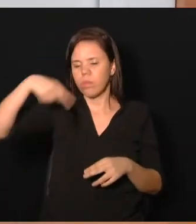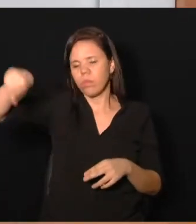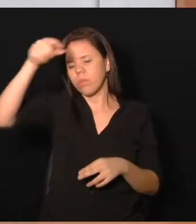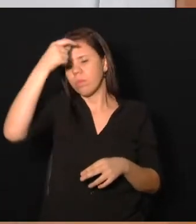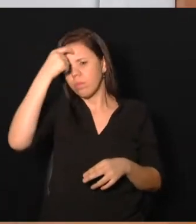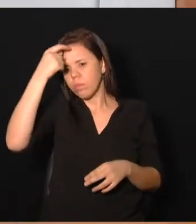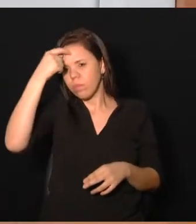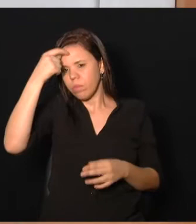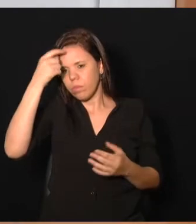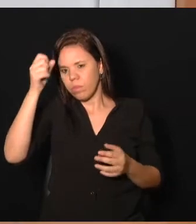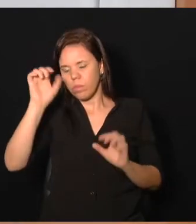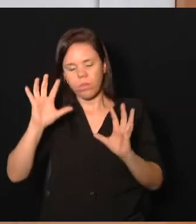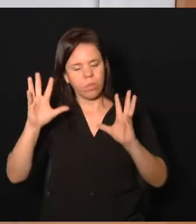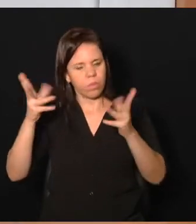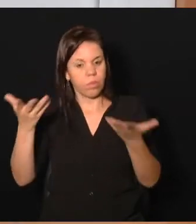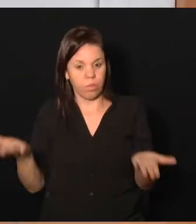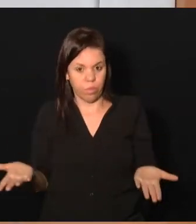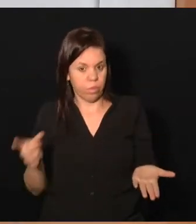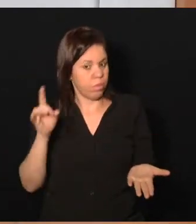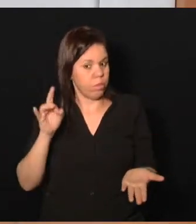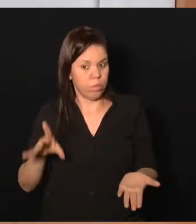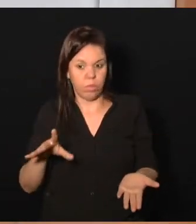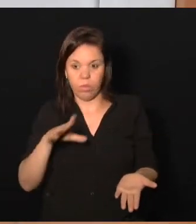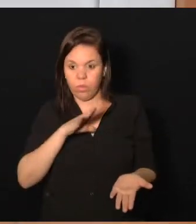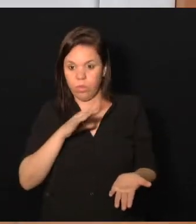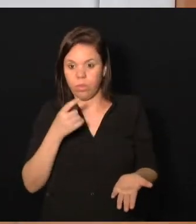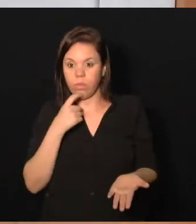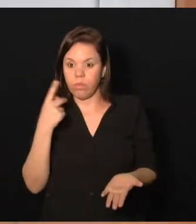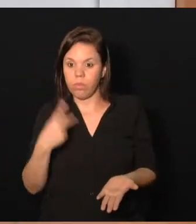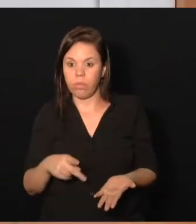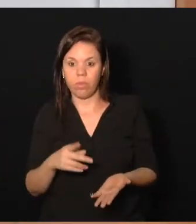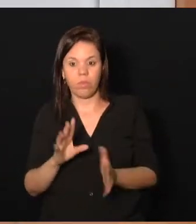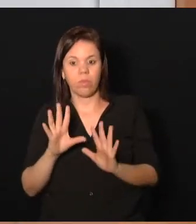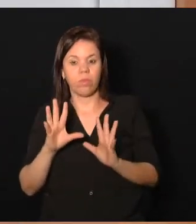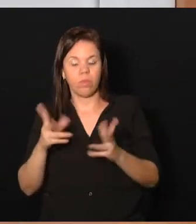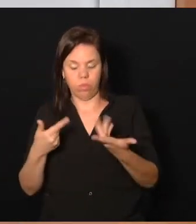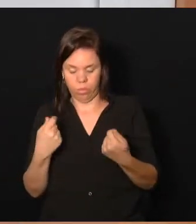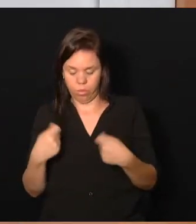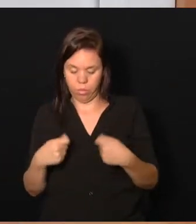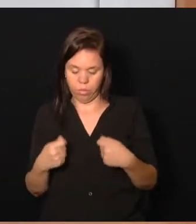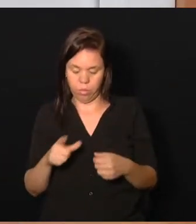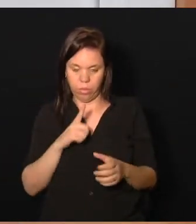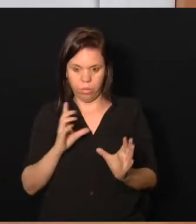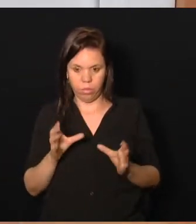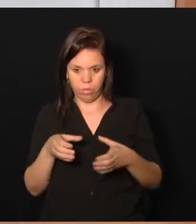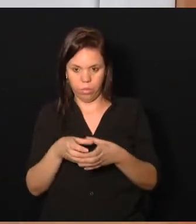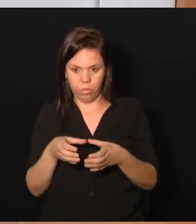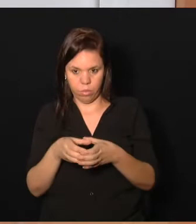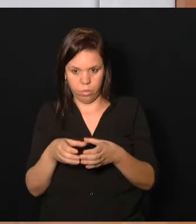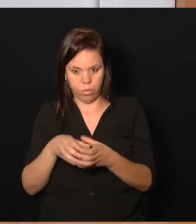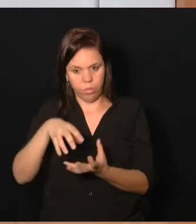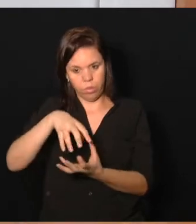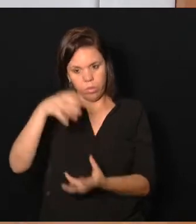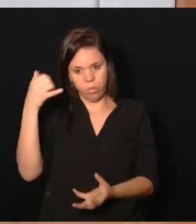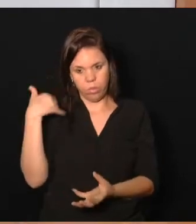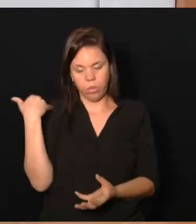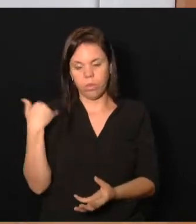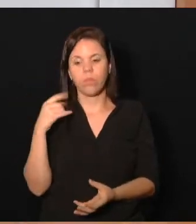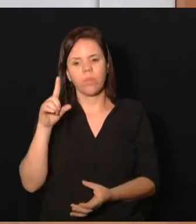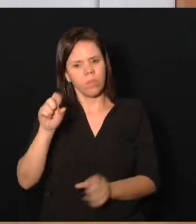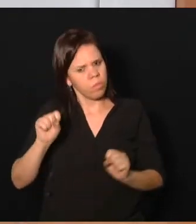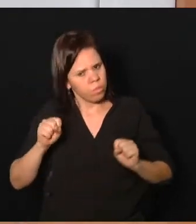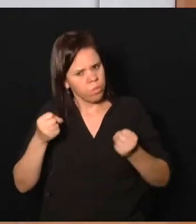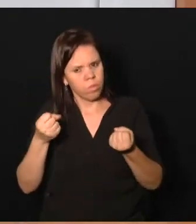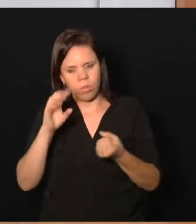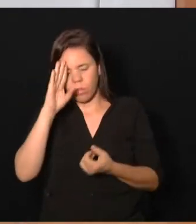poder público em geral, não só a cidade de Campinas. Por isso que uma comissão como essa é salutar, essencial